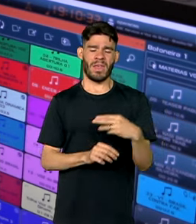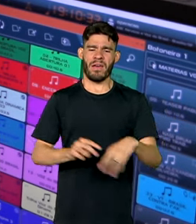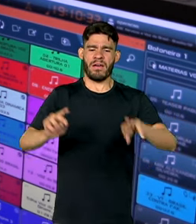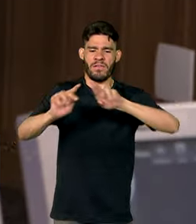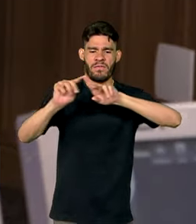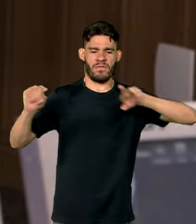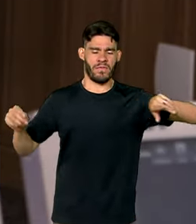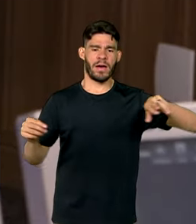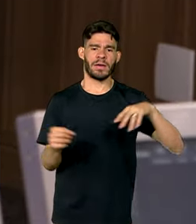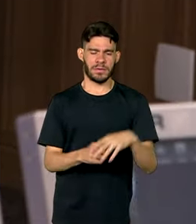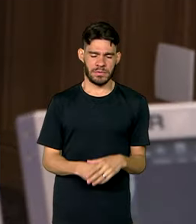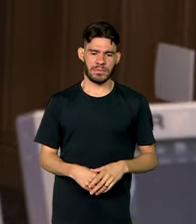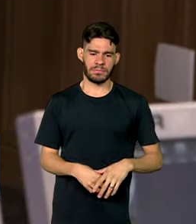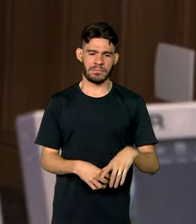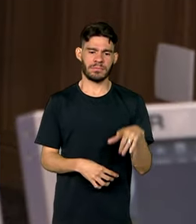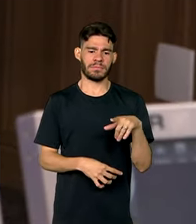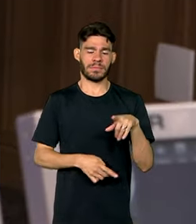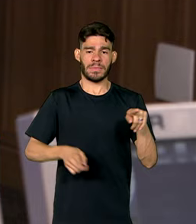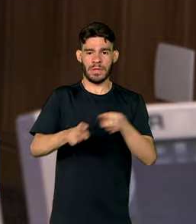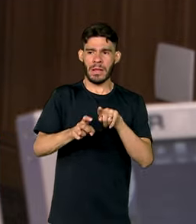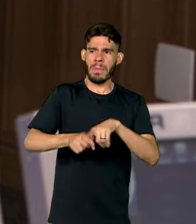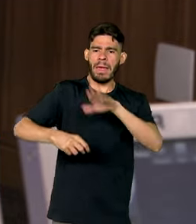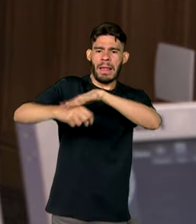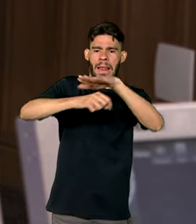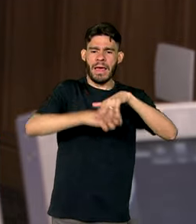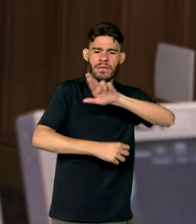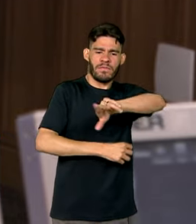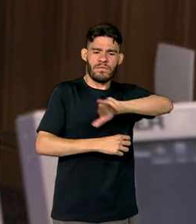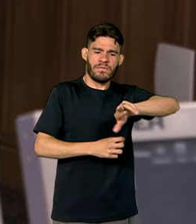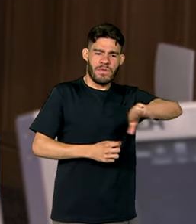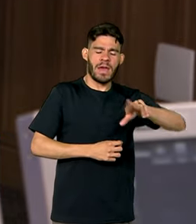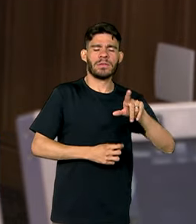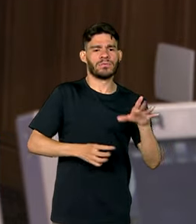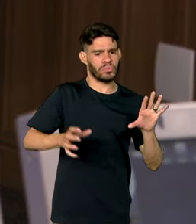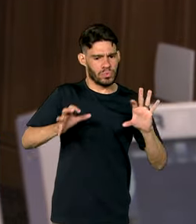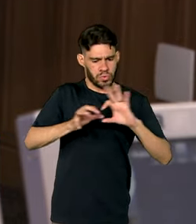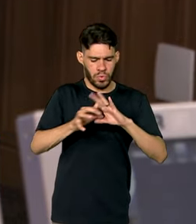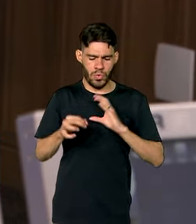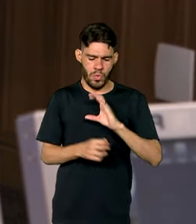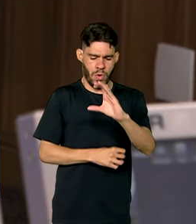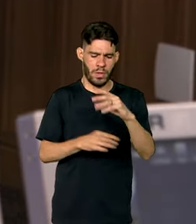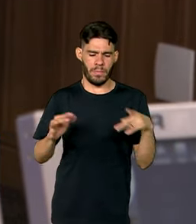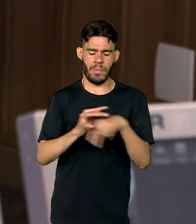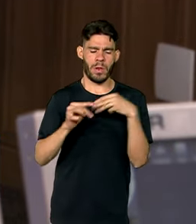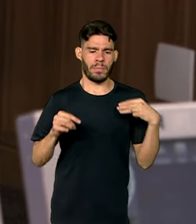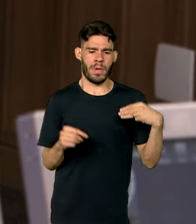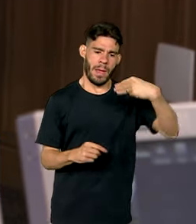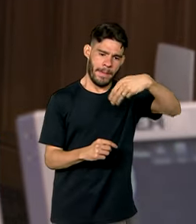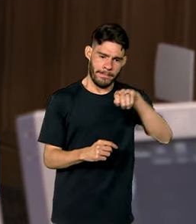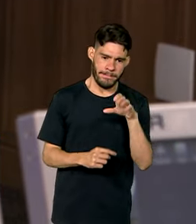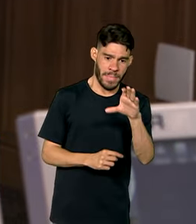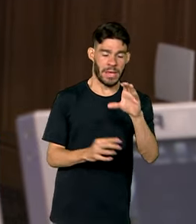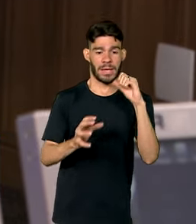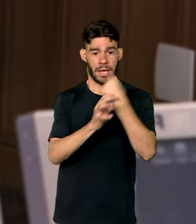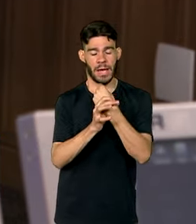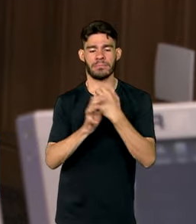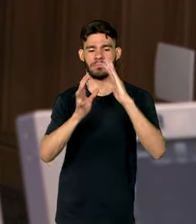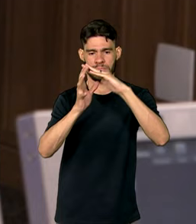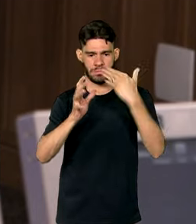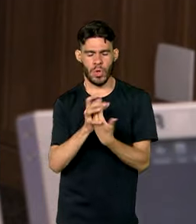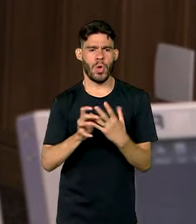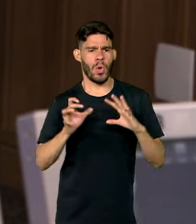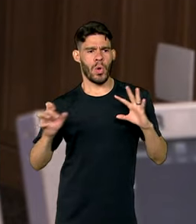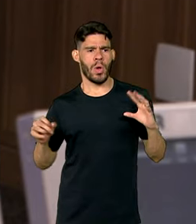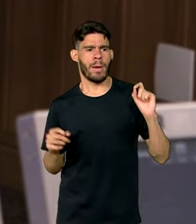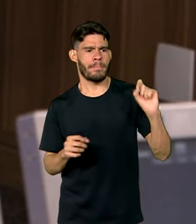eh diversos atores e fontes diferentes todos coordenados pelo Ministério da Educação para garantir que todas as escolas sejam